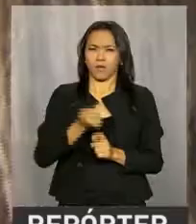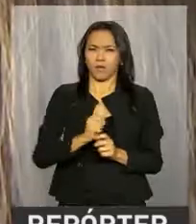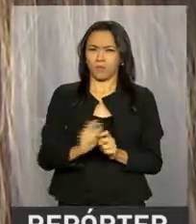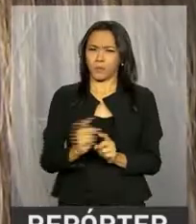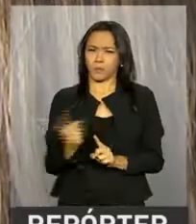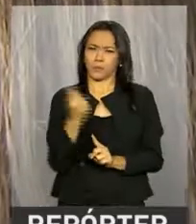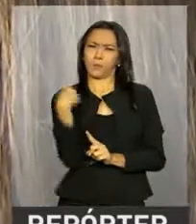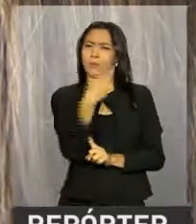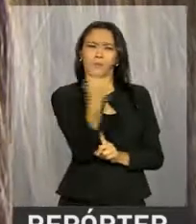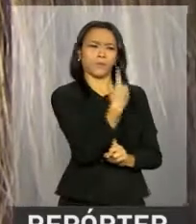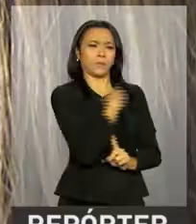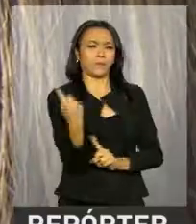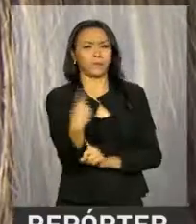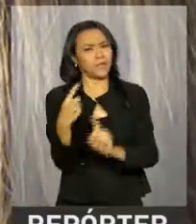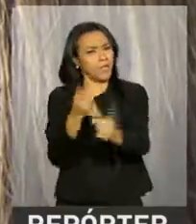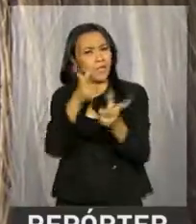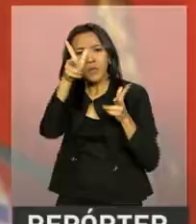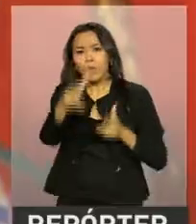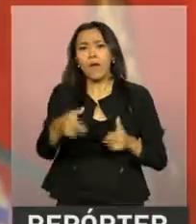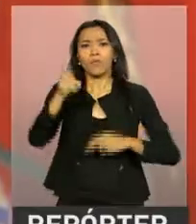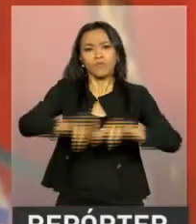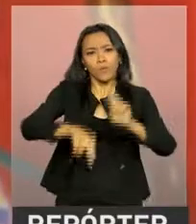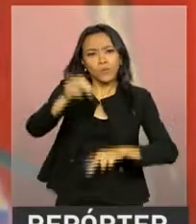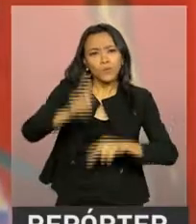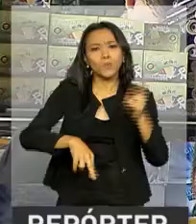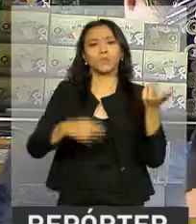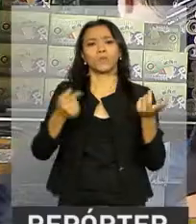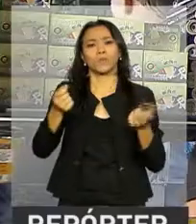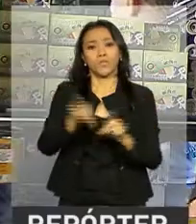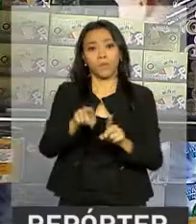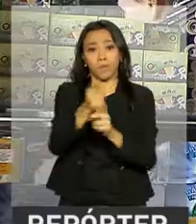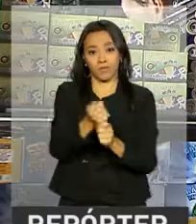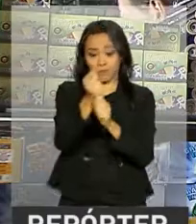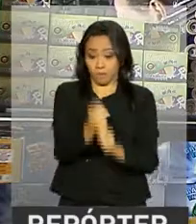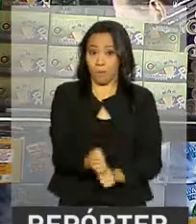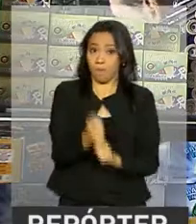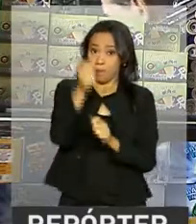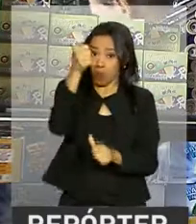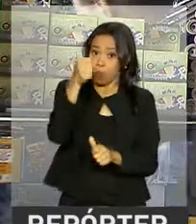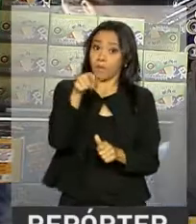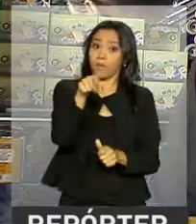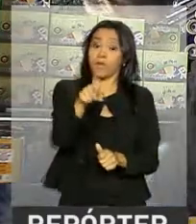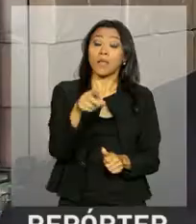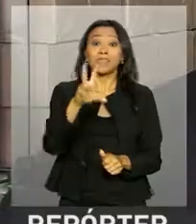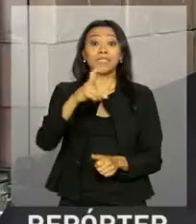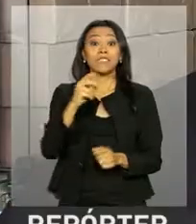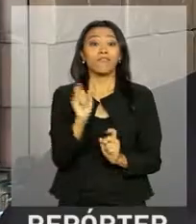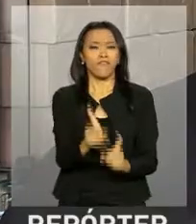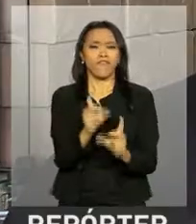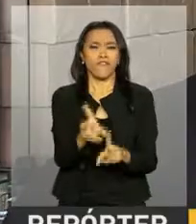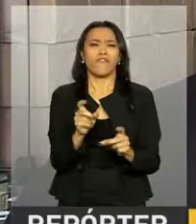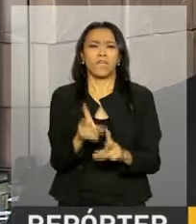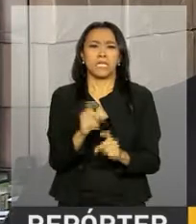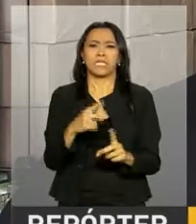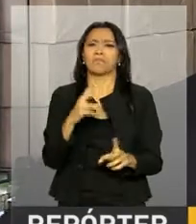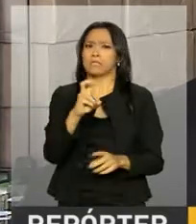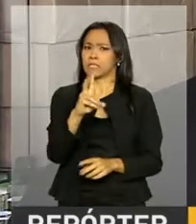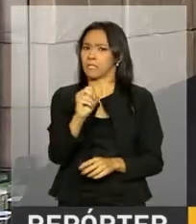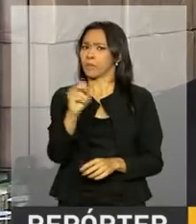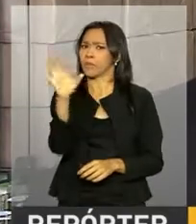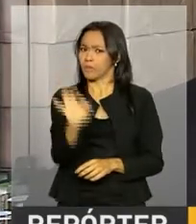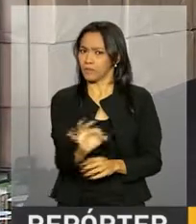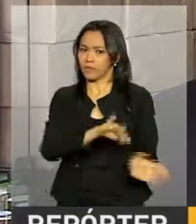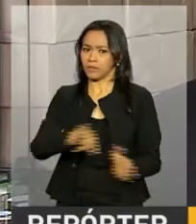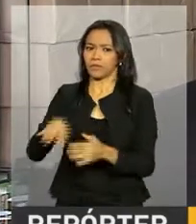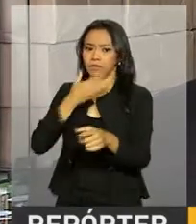muito em datas como as de festa junina e ano novo o crescimento nas vendas chega a 50% agora essa época realmente onde o público